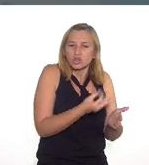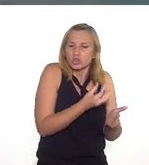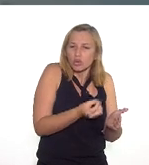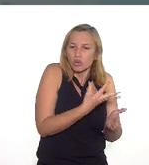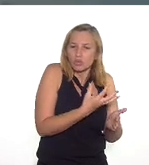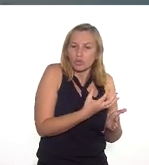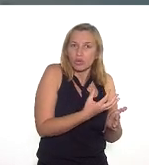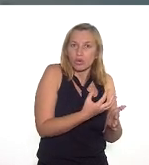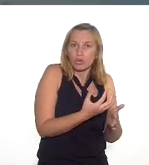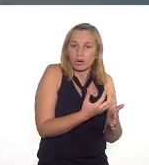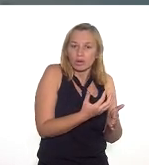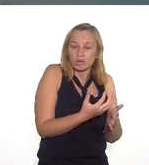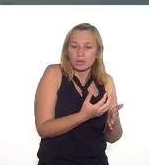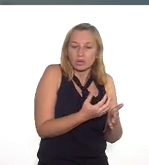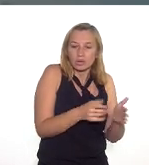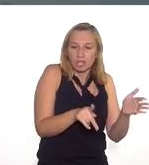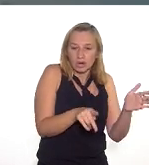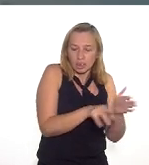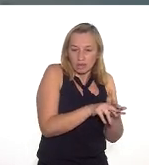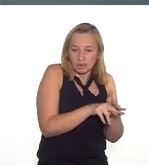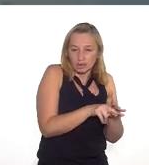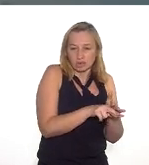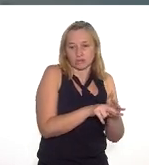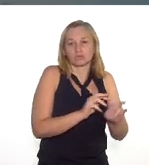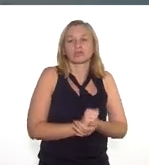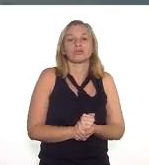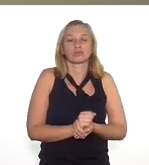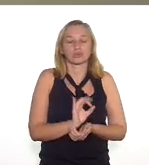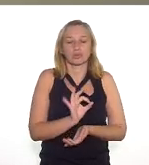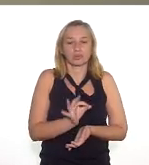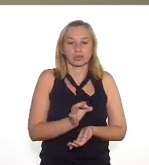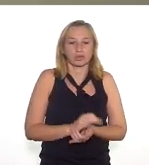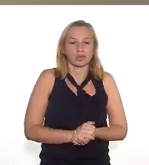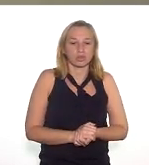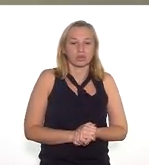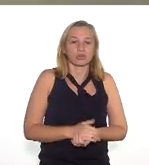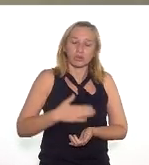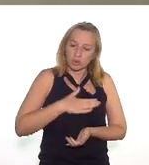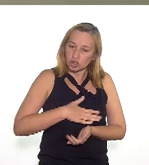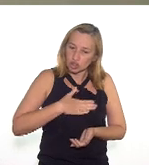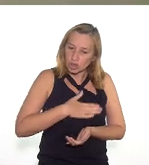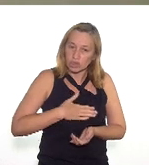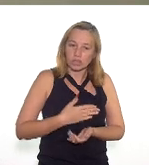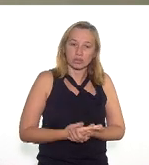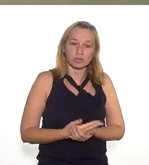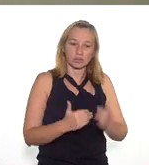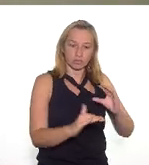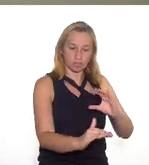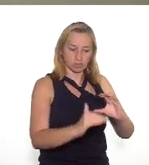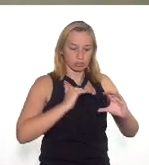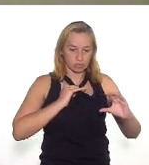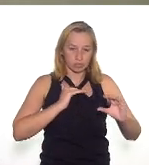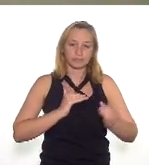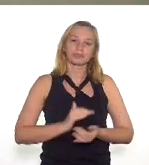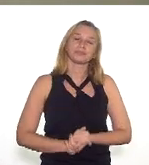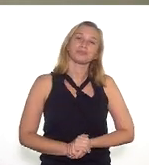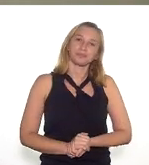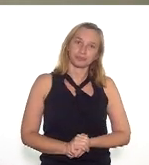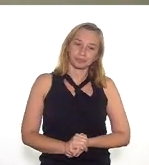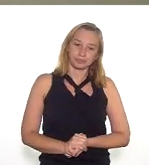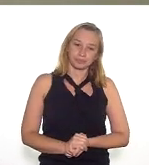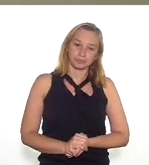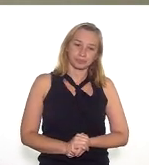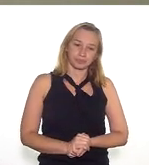por essa nova resolução. Professor Renault, então eu gostaria que o senhor me enviasse